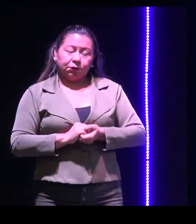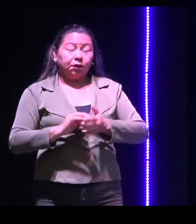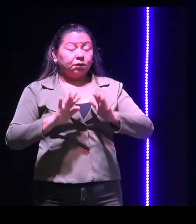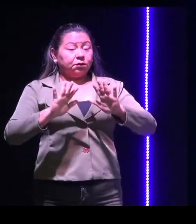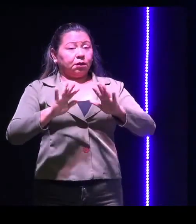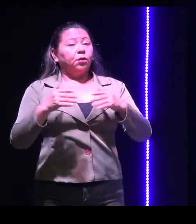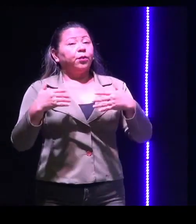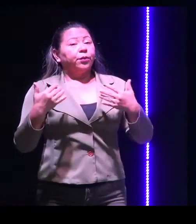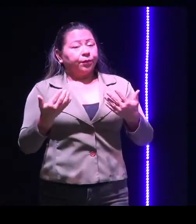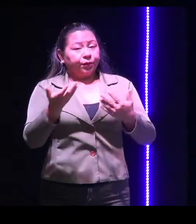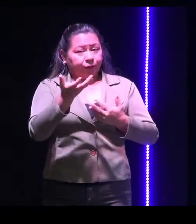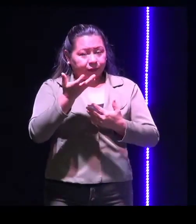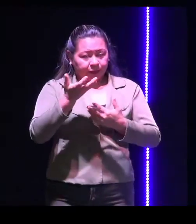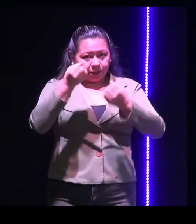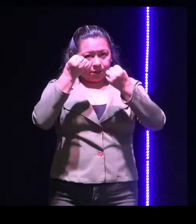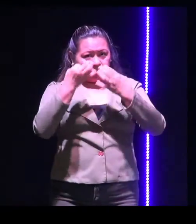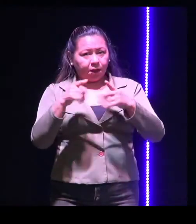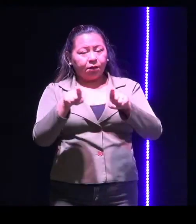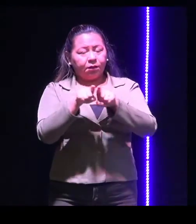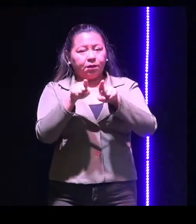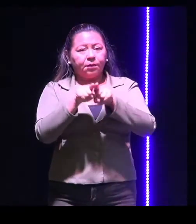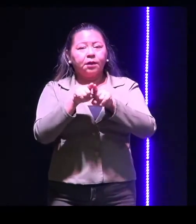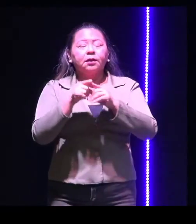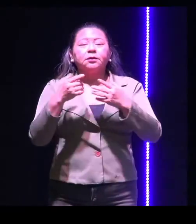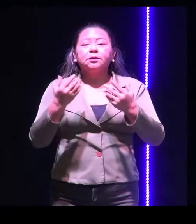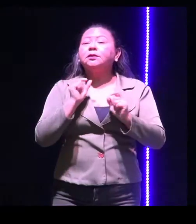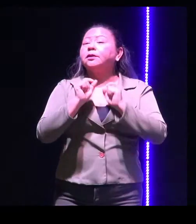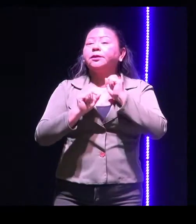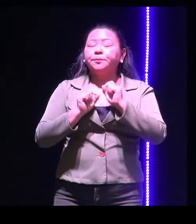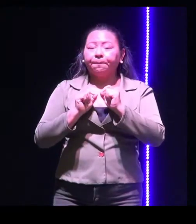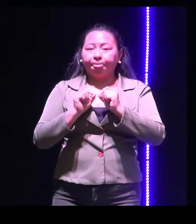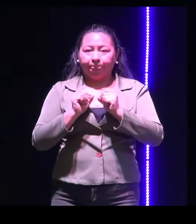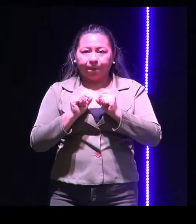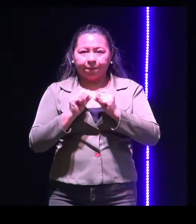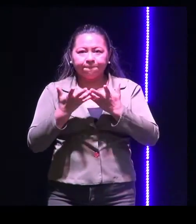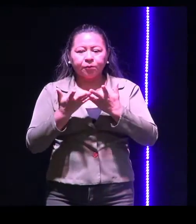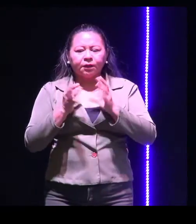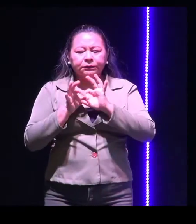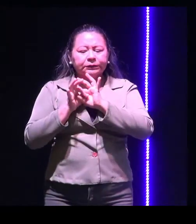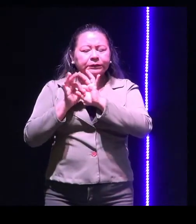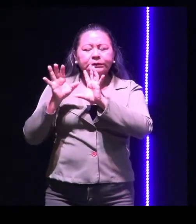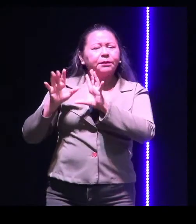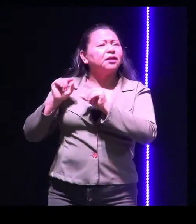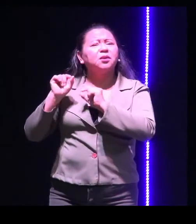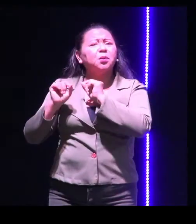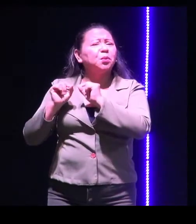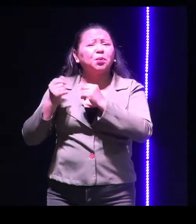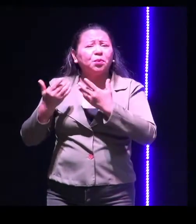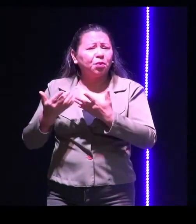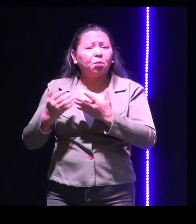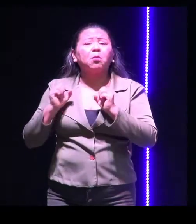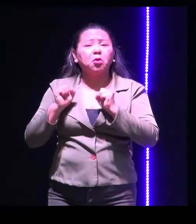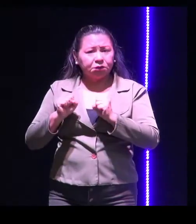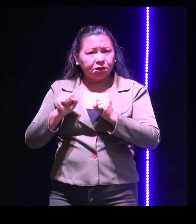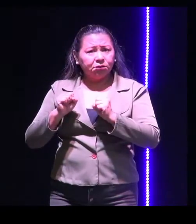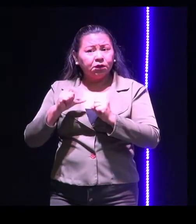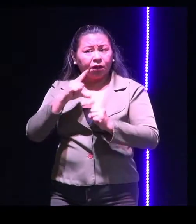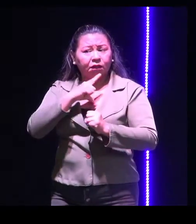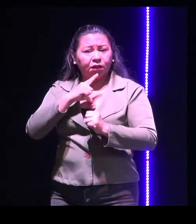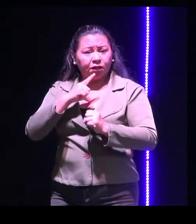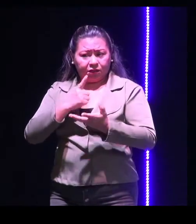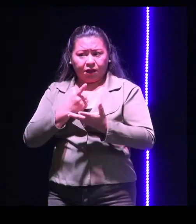Então, eu quero falar também aqui sobre essa liberdade, como que nós podemos